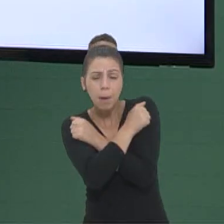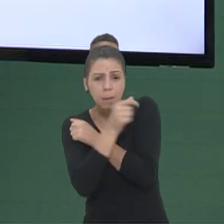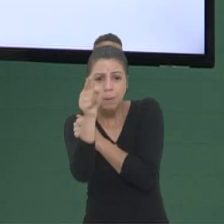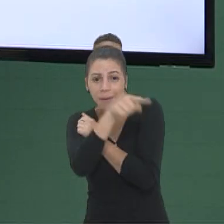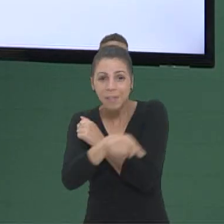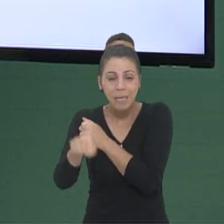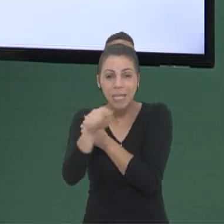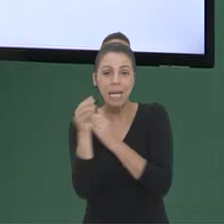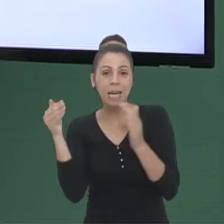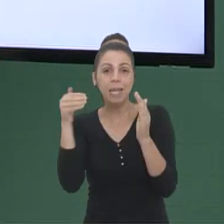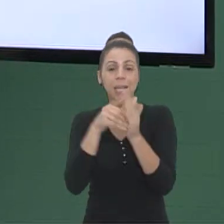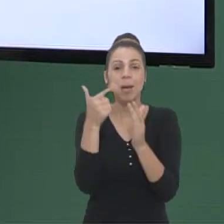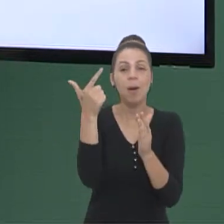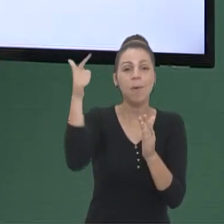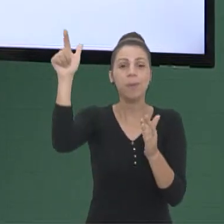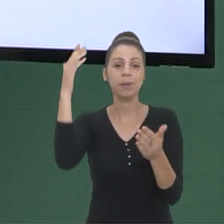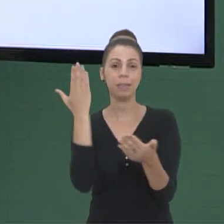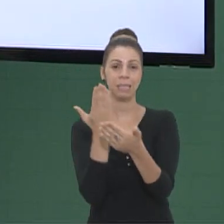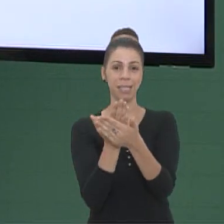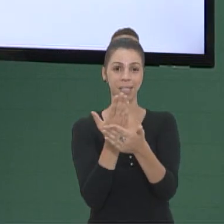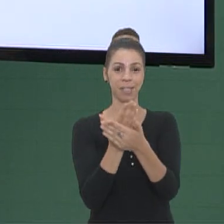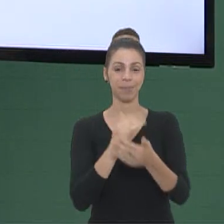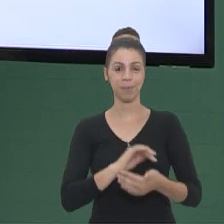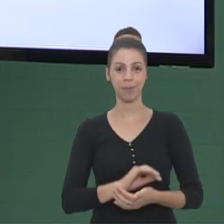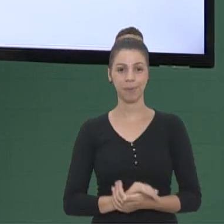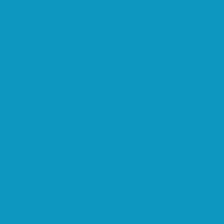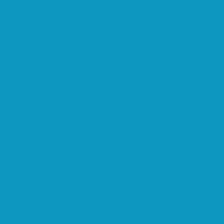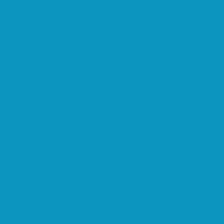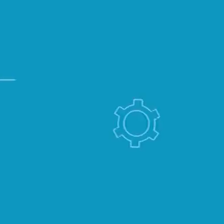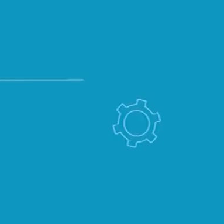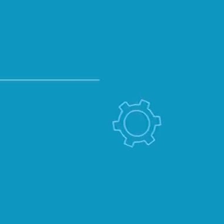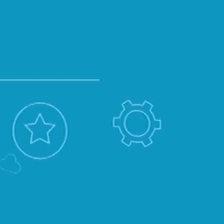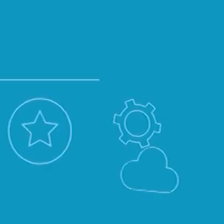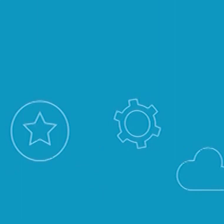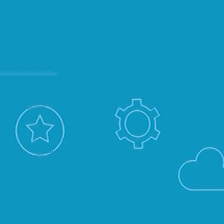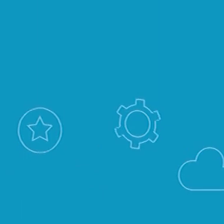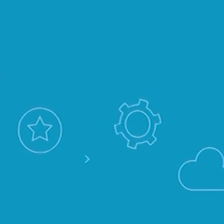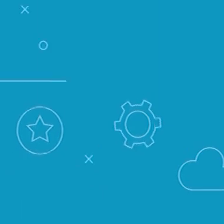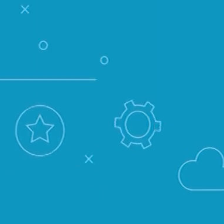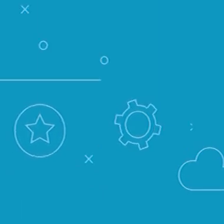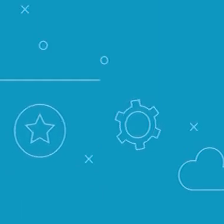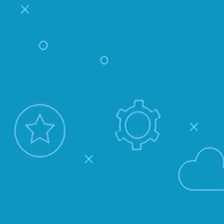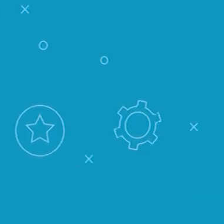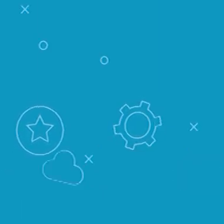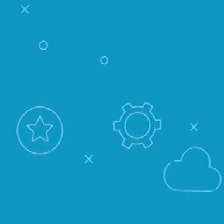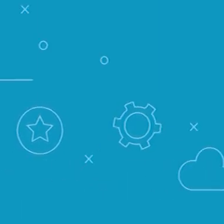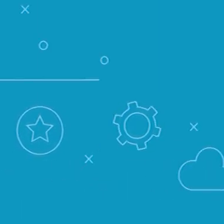vocês e até a próxima aula.